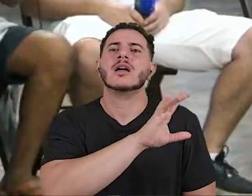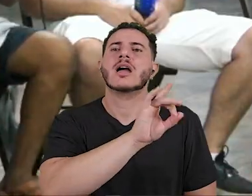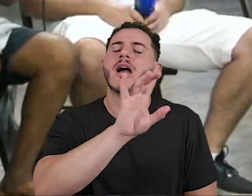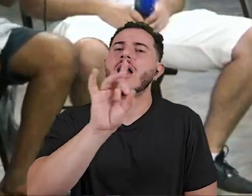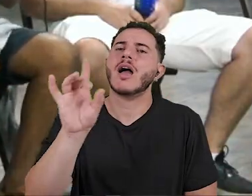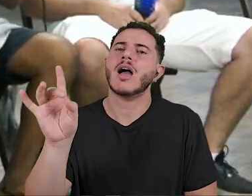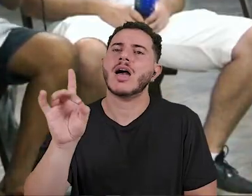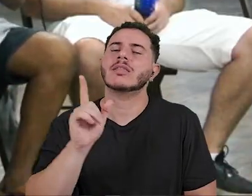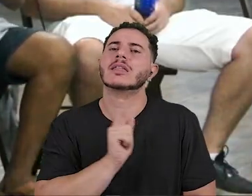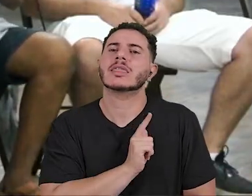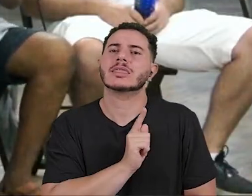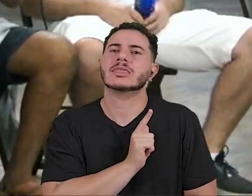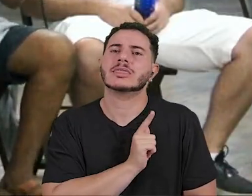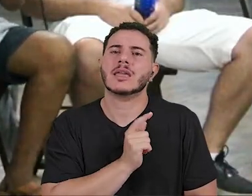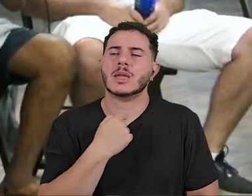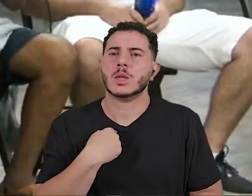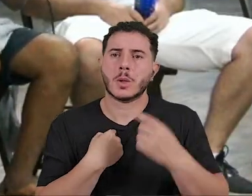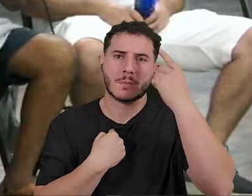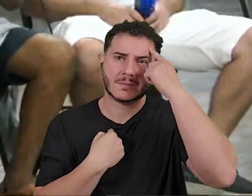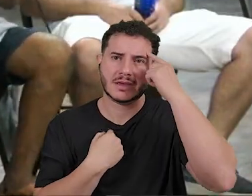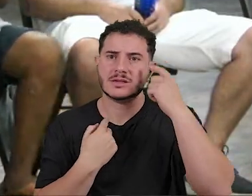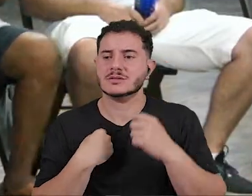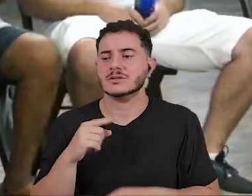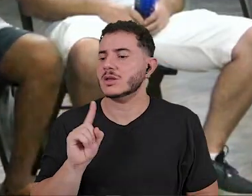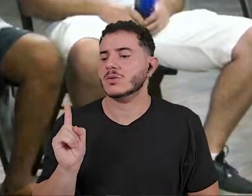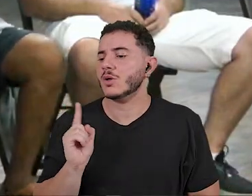da nação Queto, tal orixá não come tal legumes.